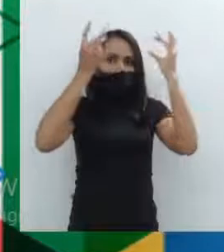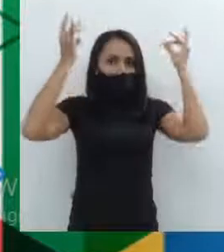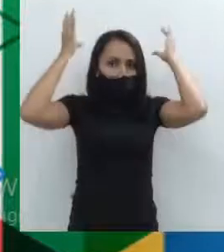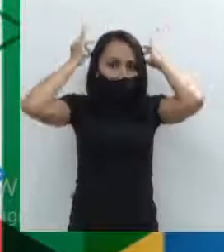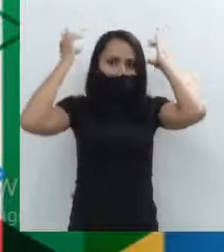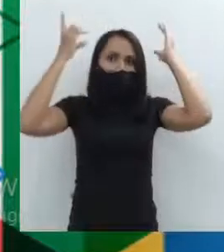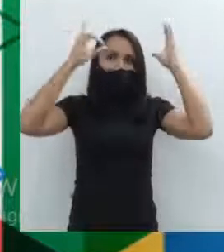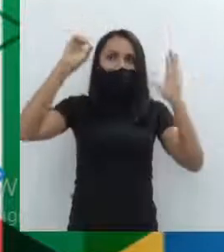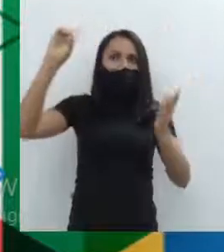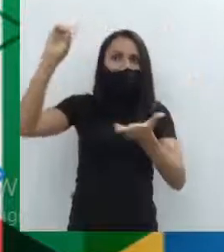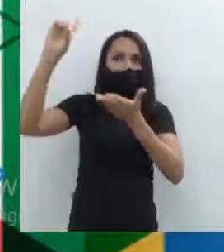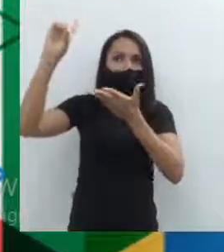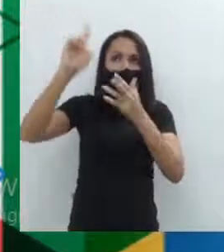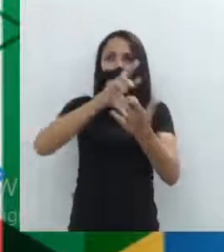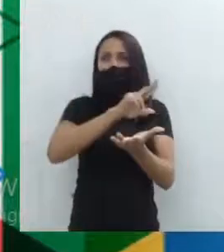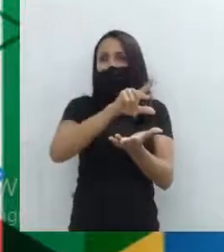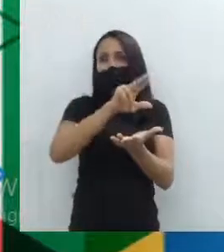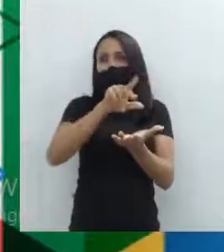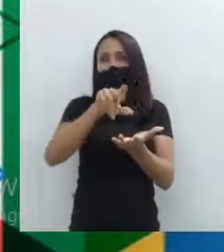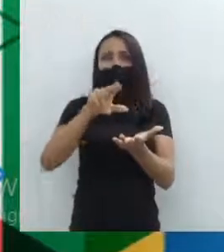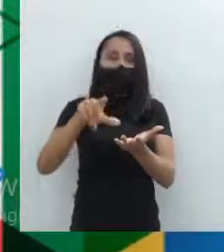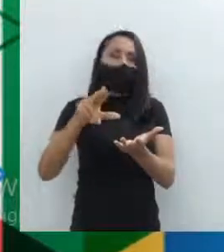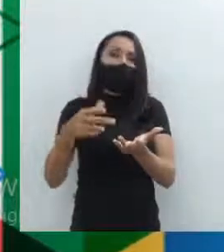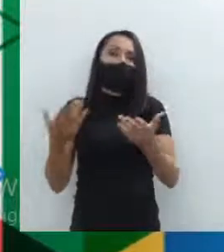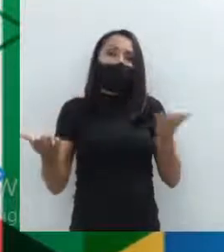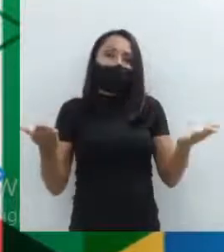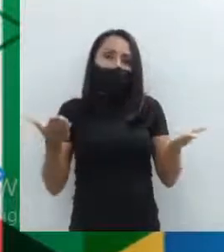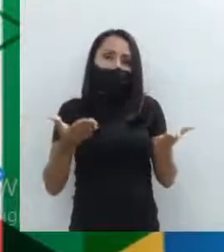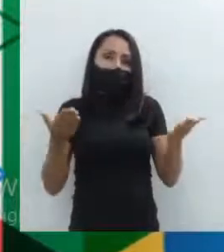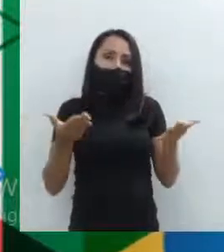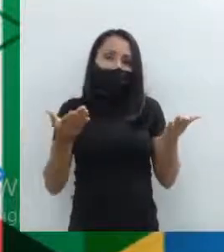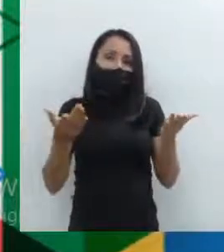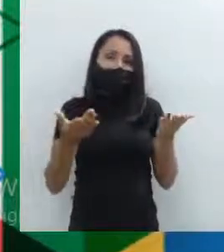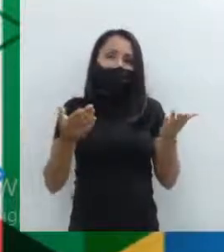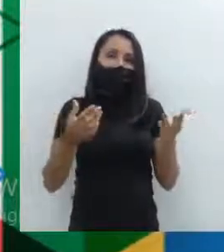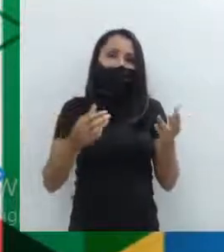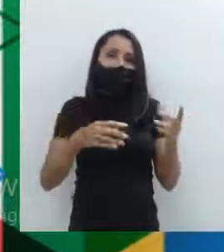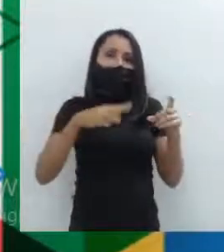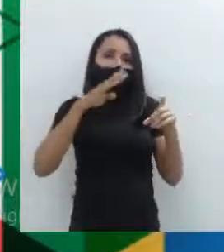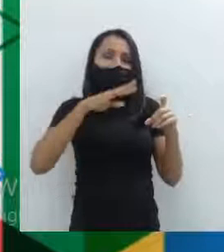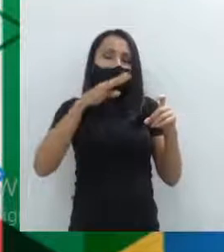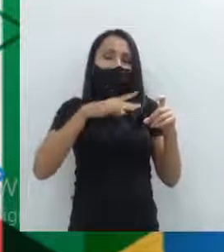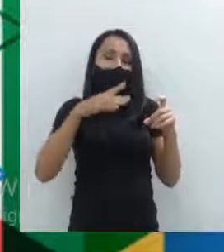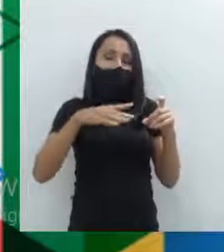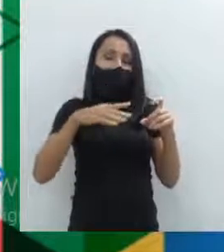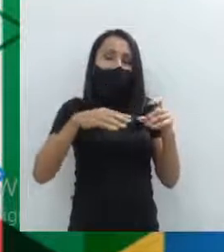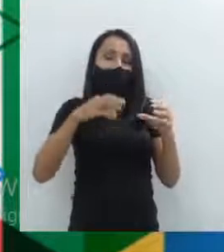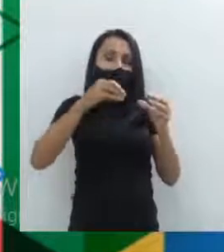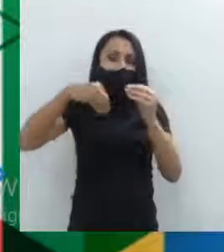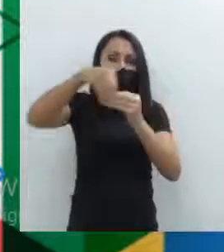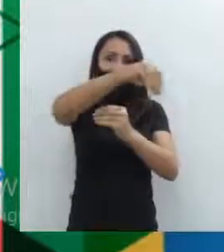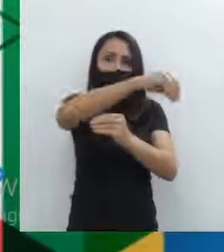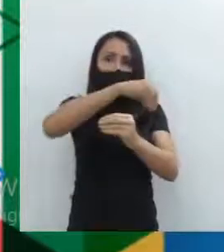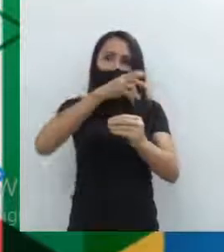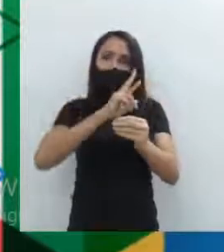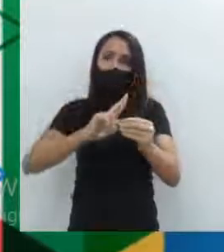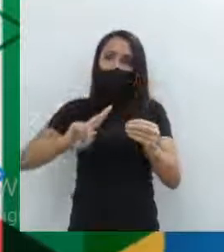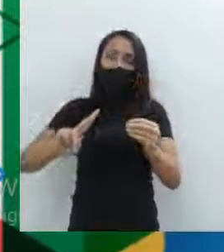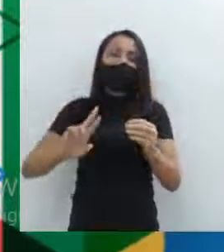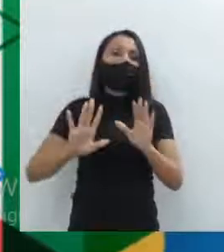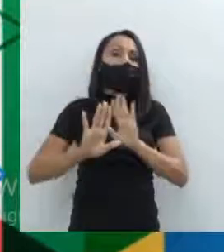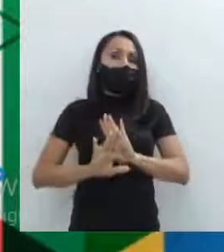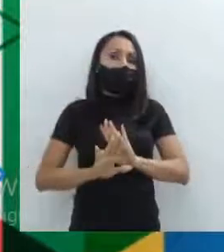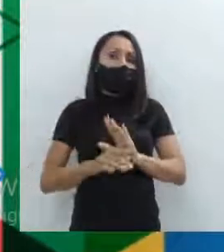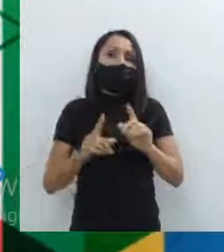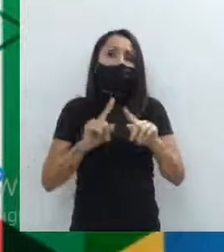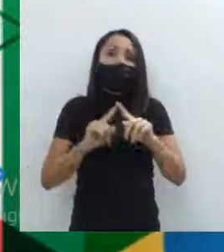deuses. O senhor falou que hoje o mito não necessariamente está envolto de uma religião, não é? Mas o que seria